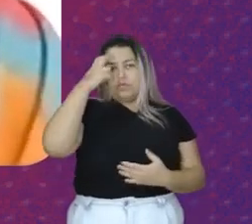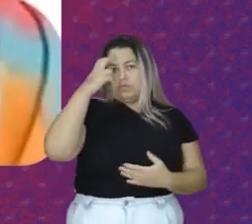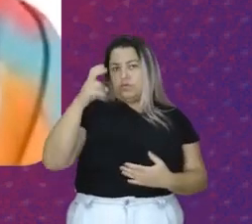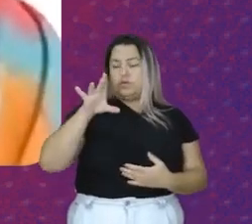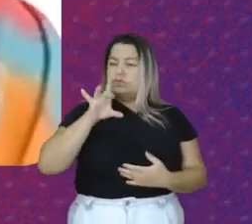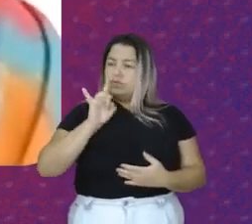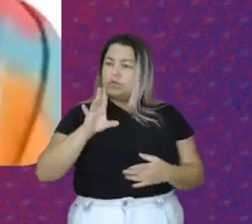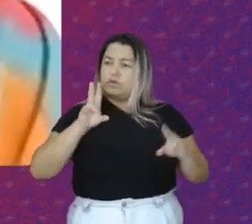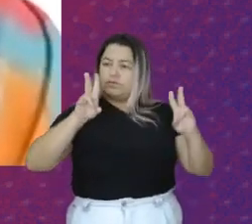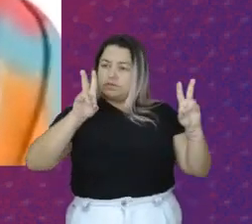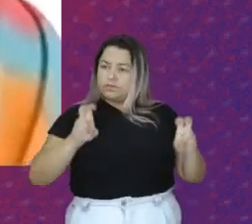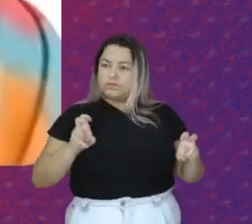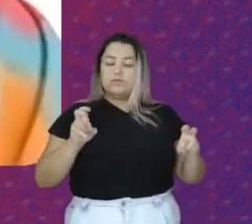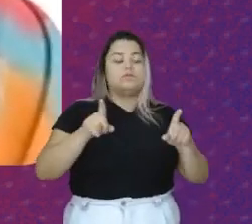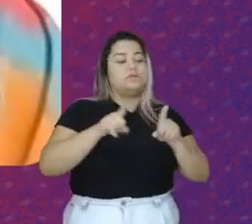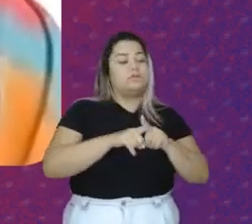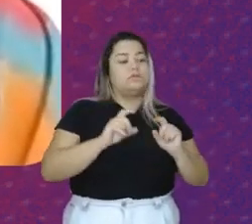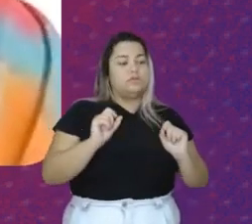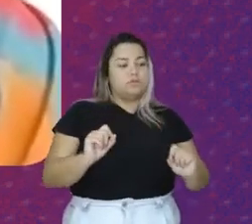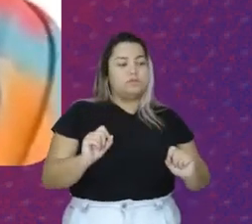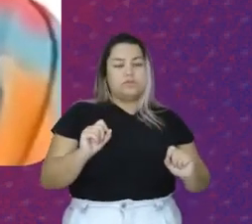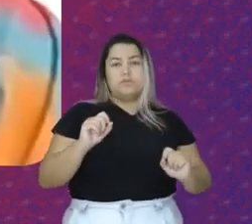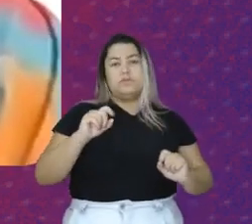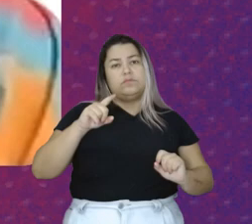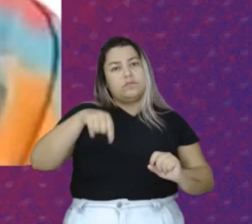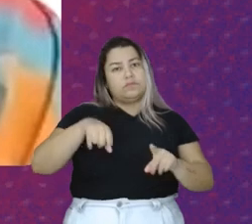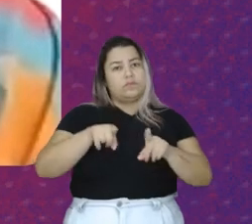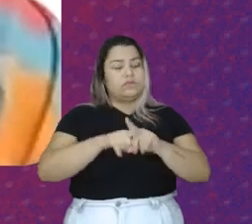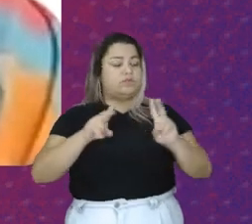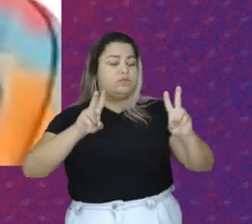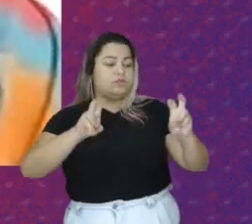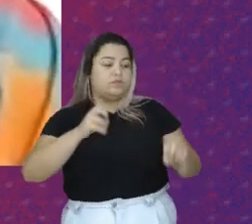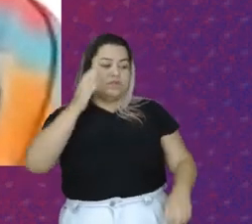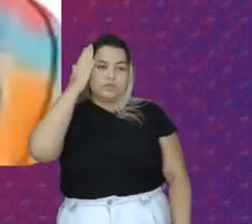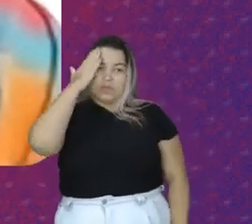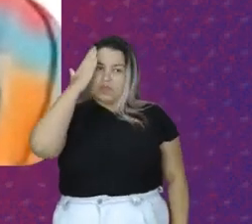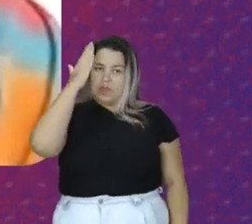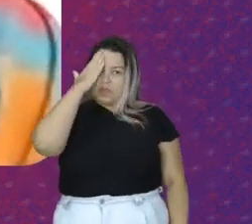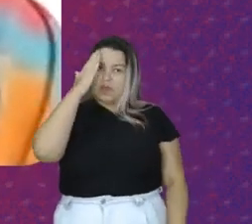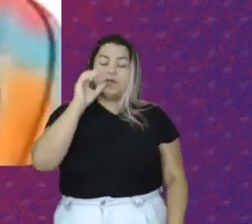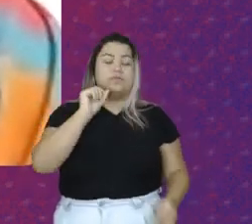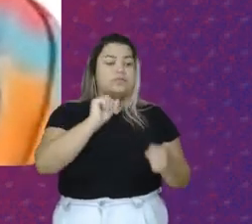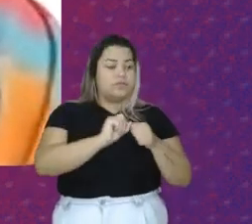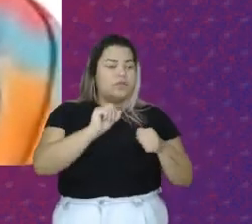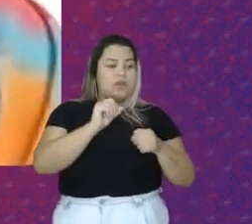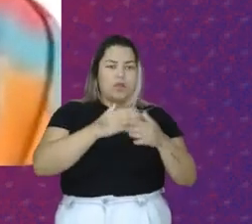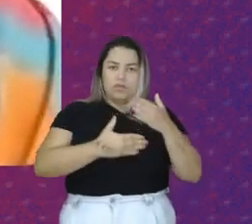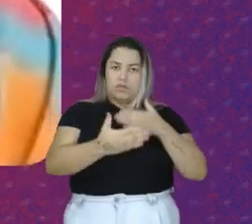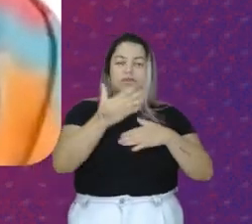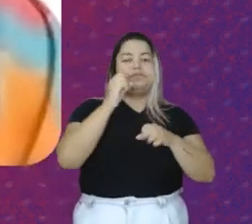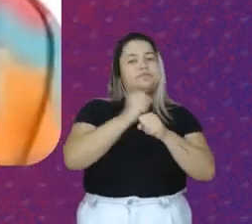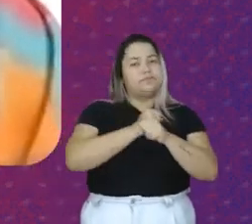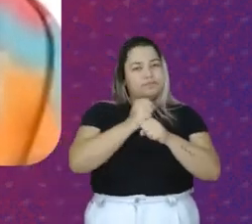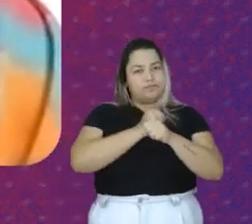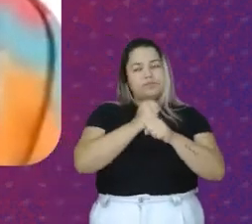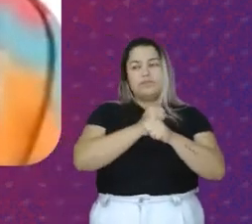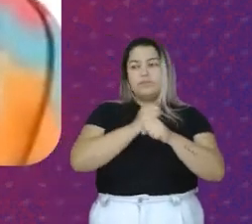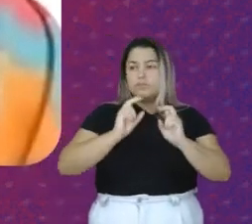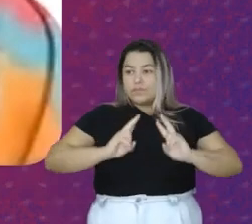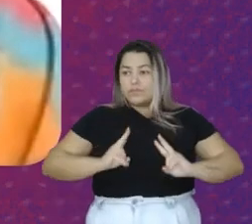os ternos de congado, as folias, as guardas, os ternos sabem o que fizeram ao longo desses anos para